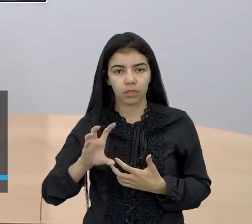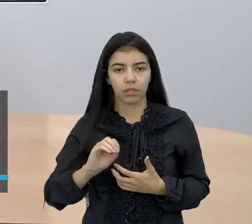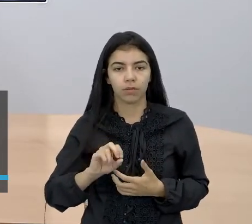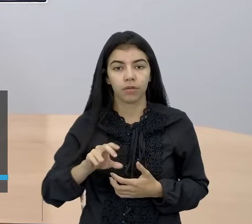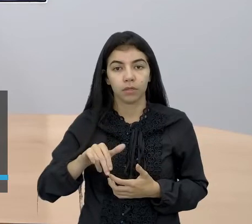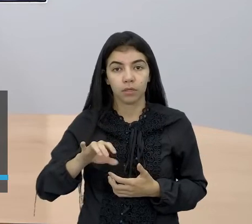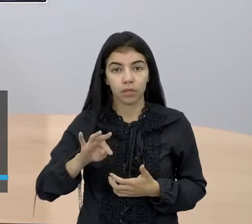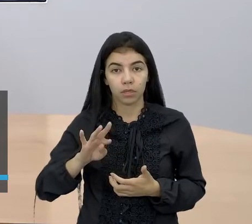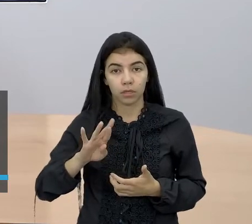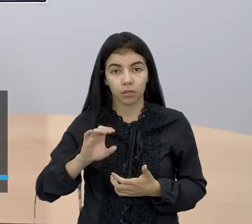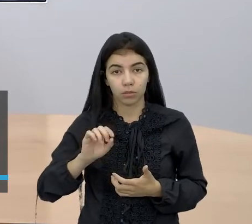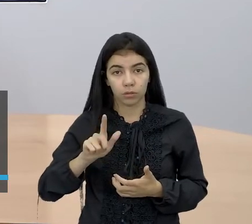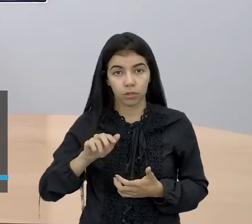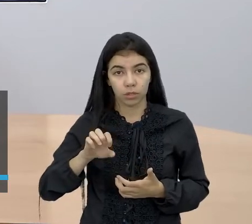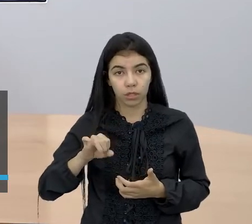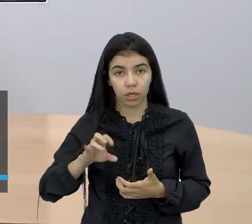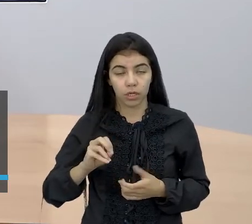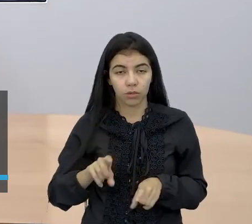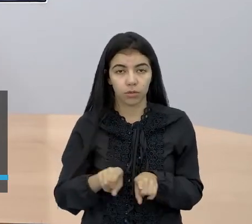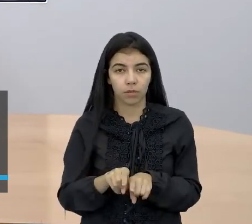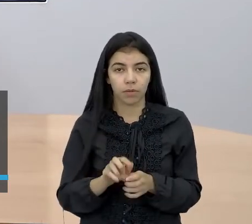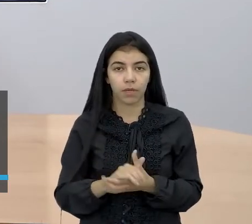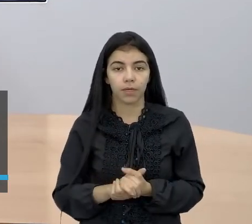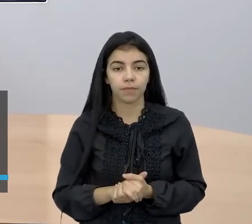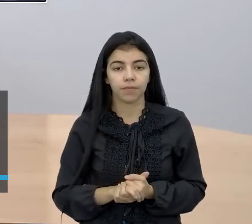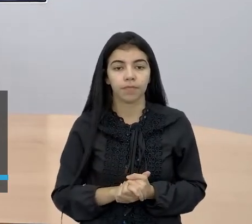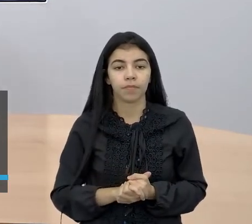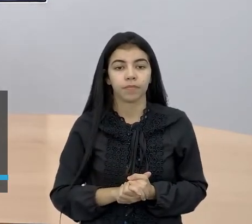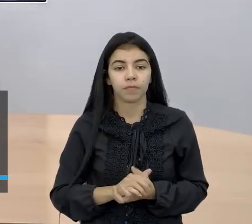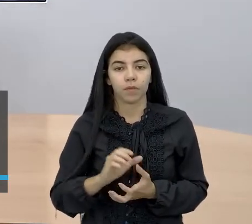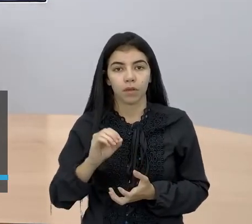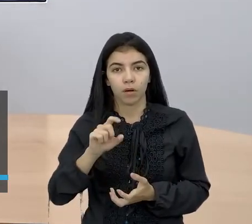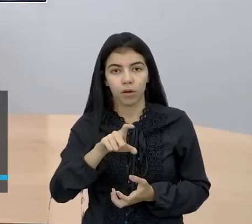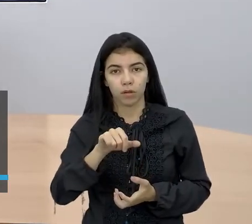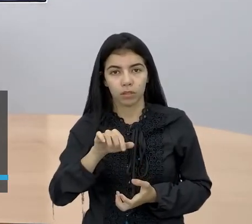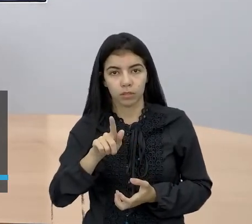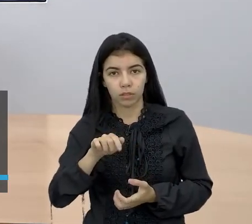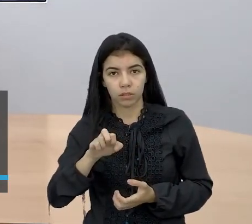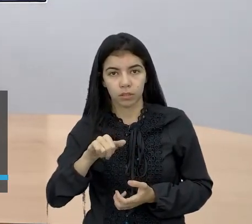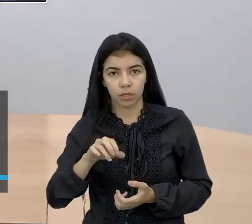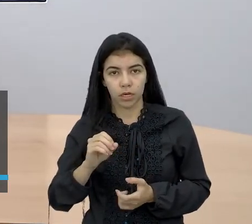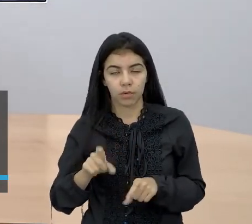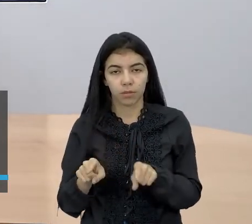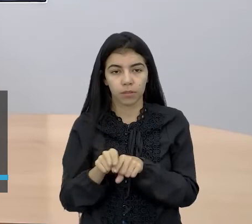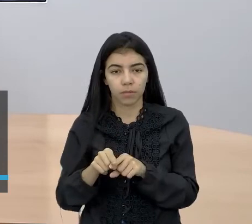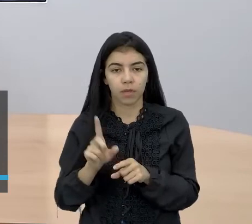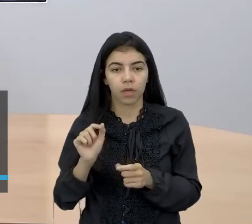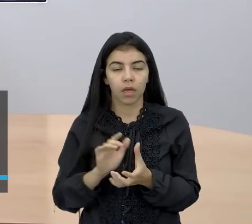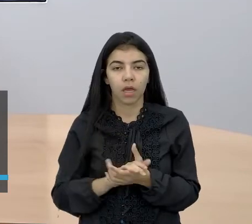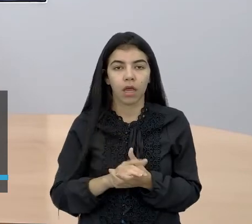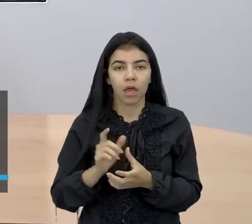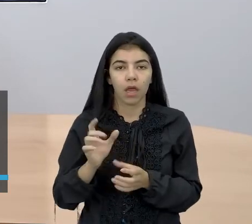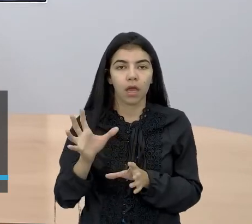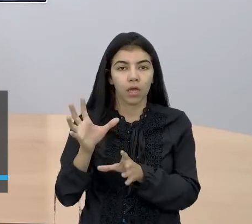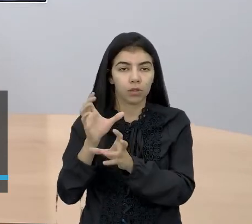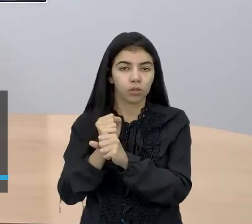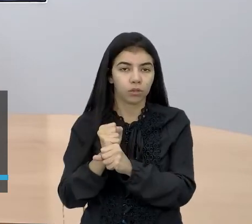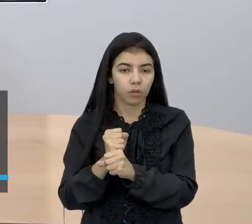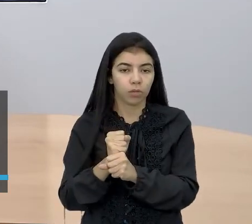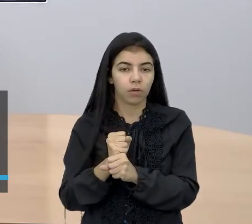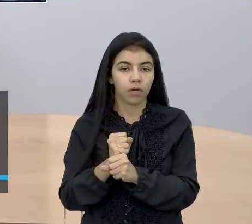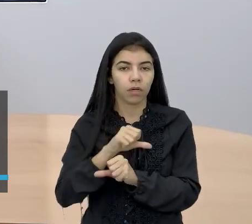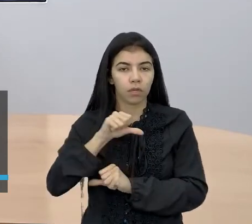da atmosfera, ou oxigênio da atmosfera, se capta o ar e se faz esse processo, tá certo?